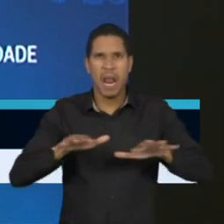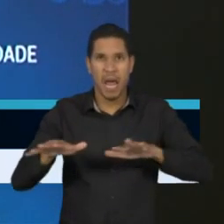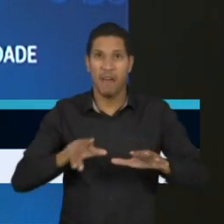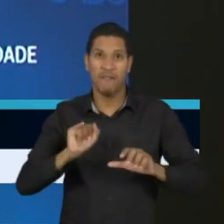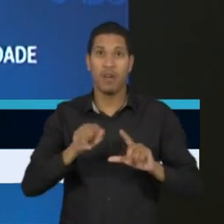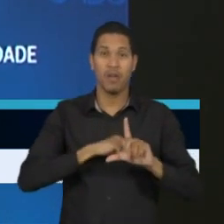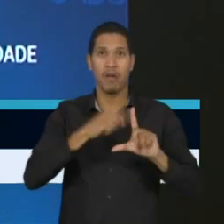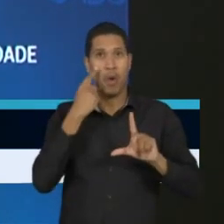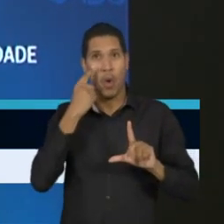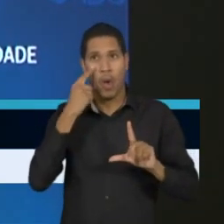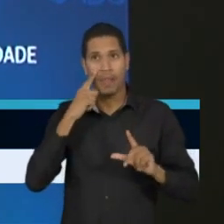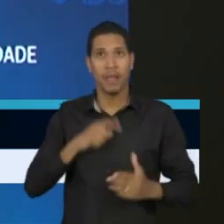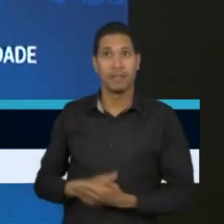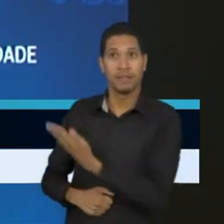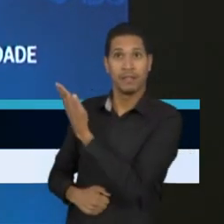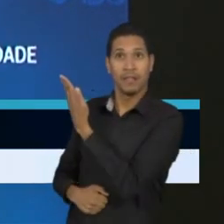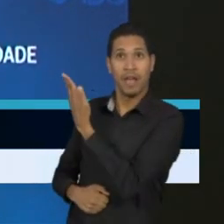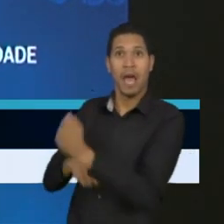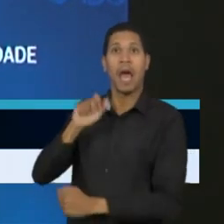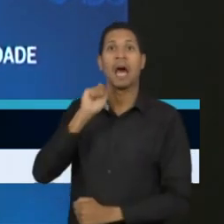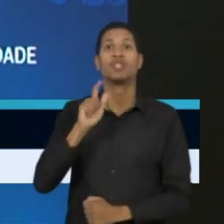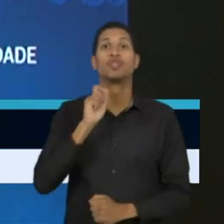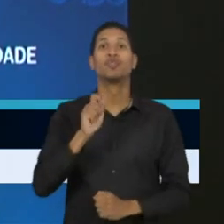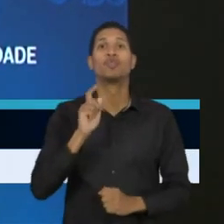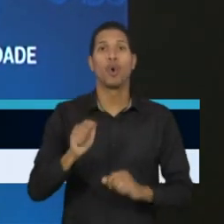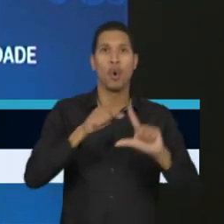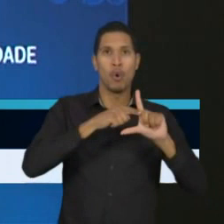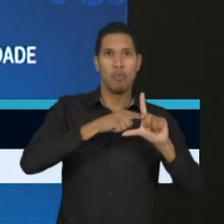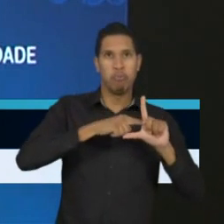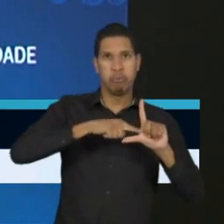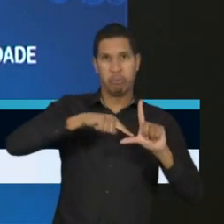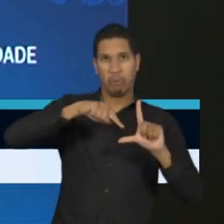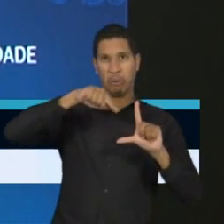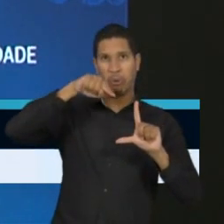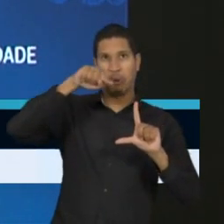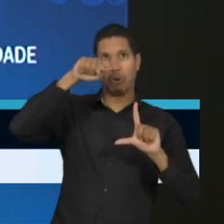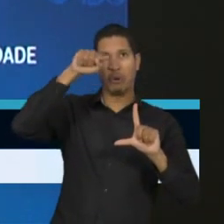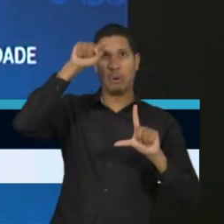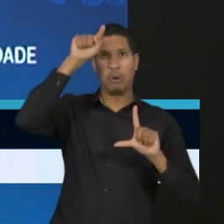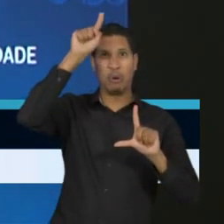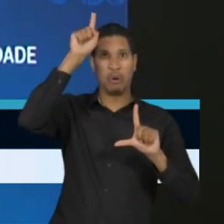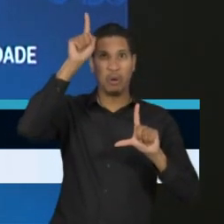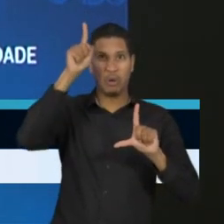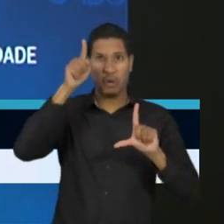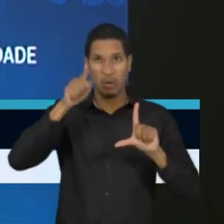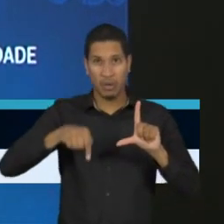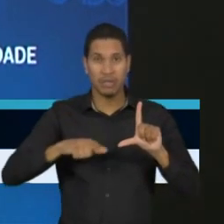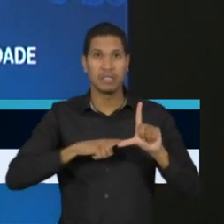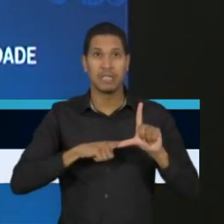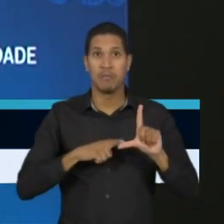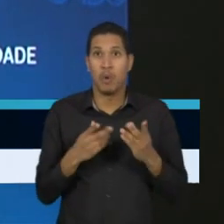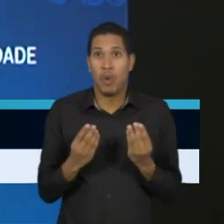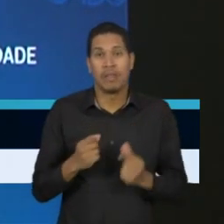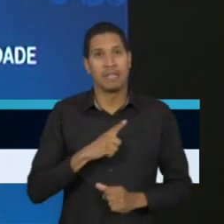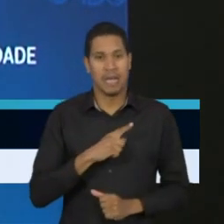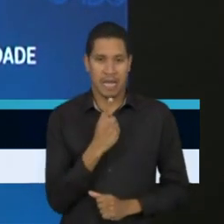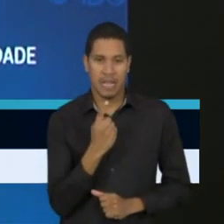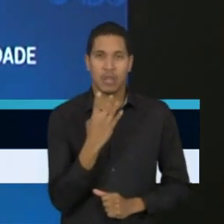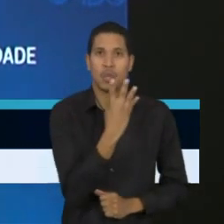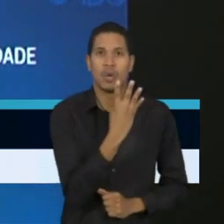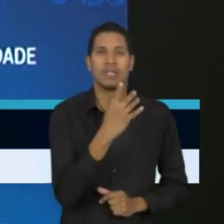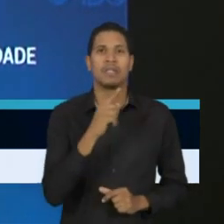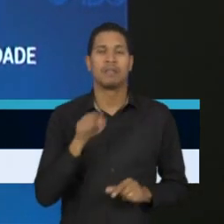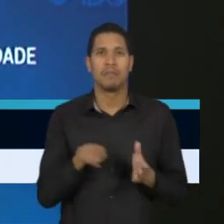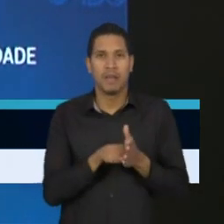seu pico, exigiria a criação de 20 mil leitos no município, sendo 14 leitos hospitalares